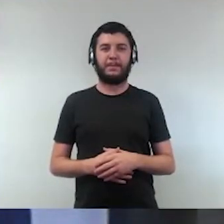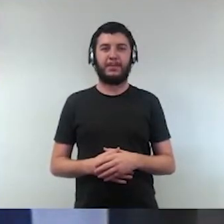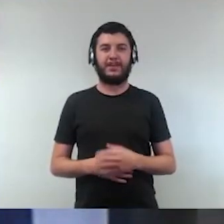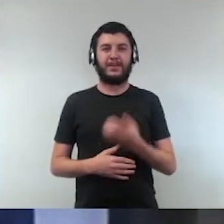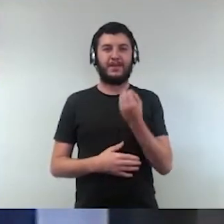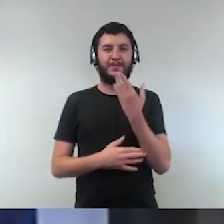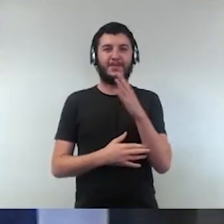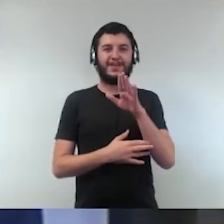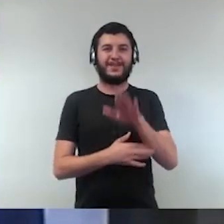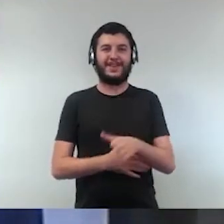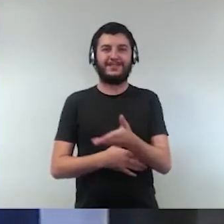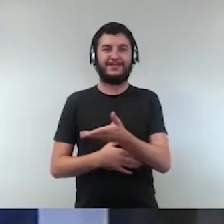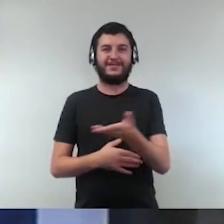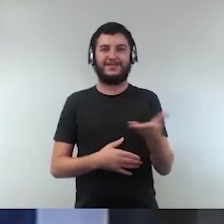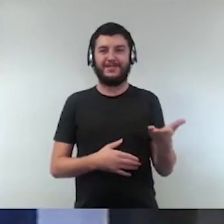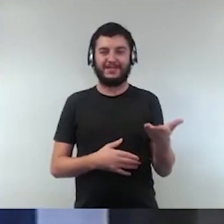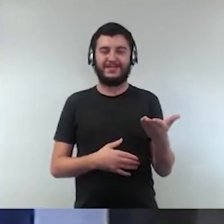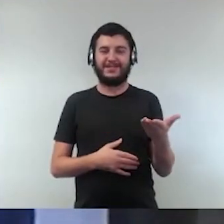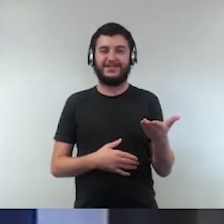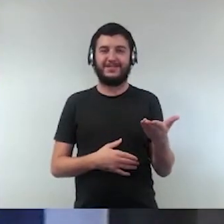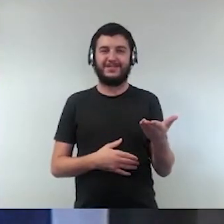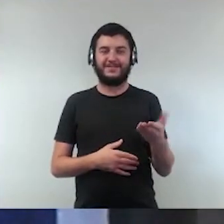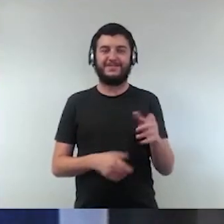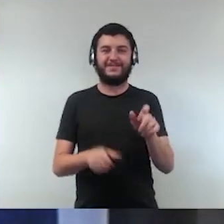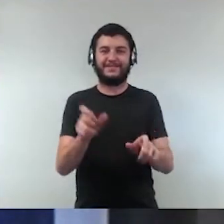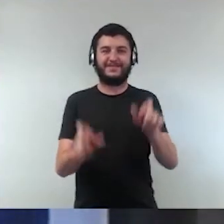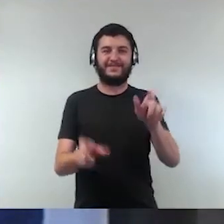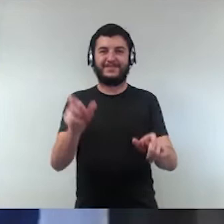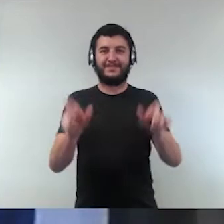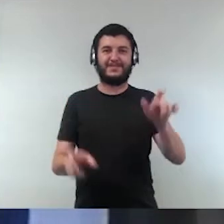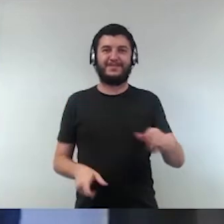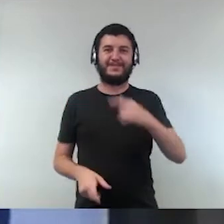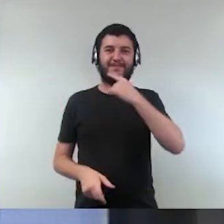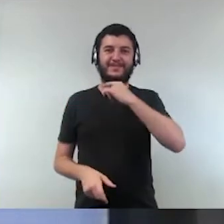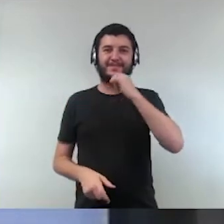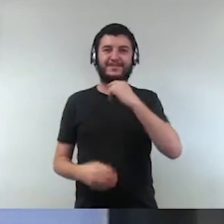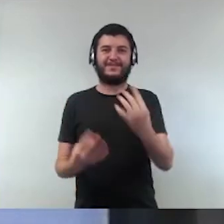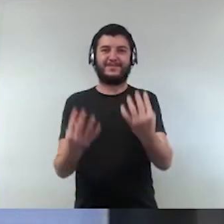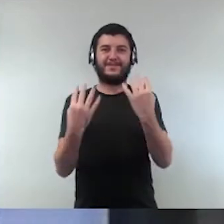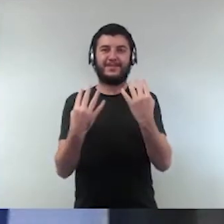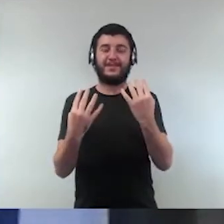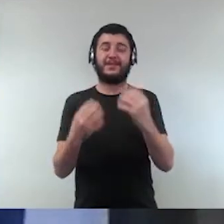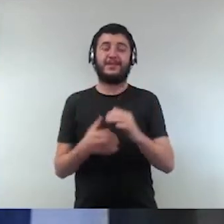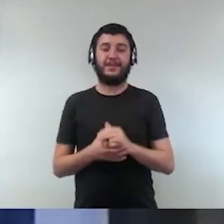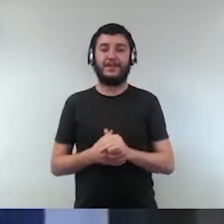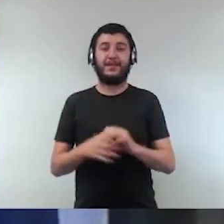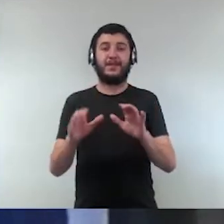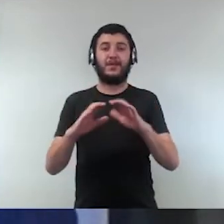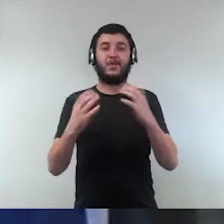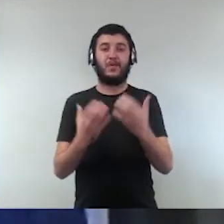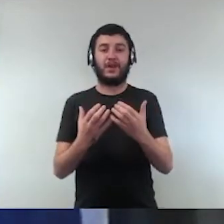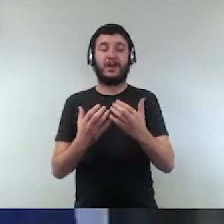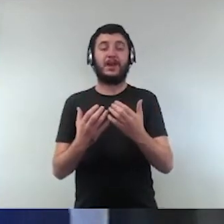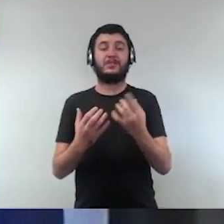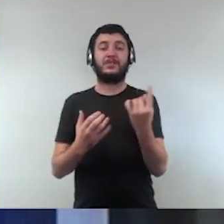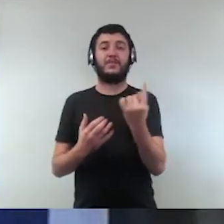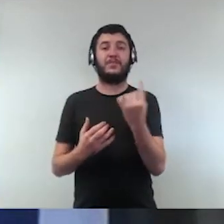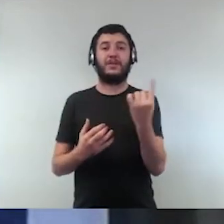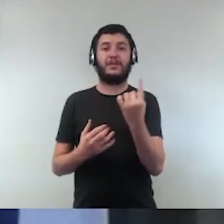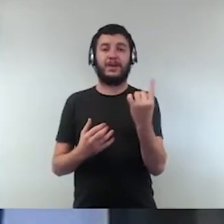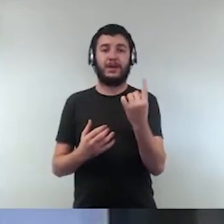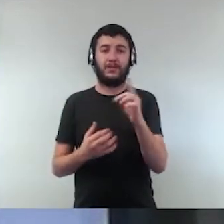Muito boa tarde a todos e a todas. Dando continuidade aqui ao primeiro Congresso Digital